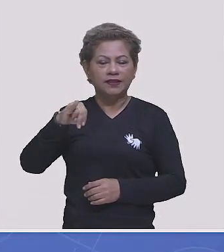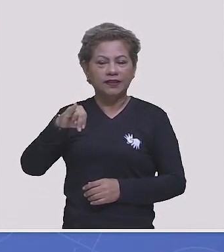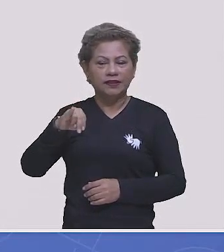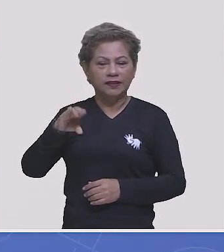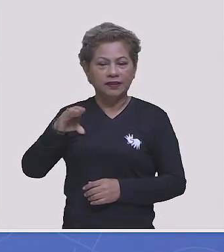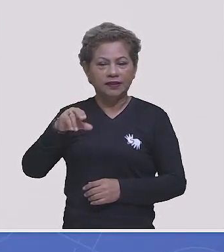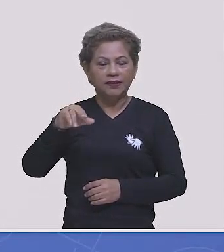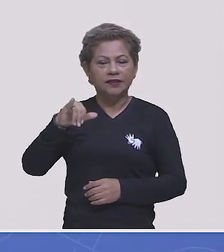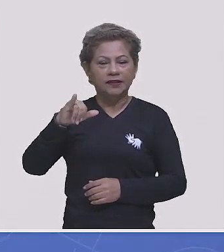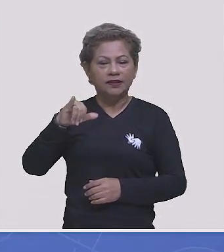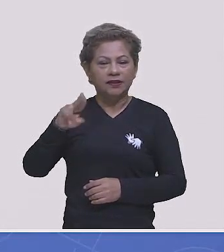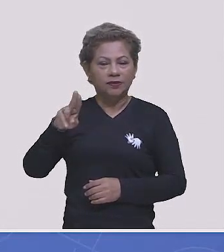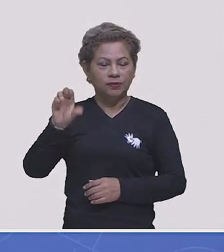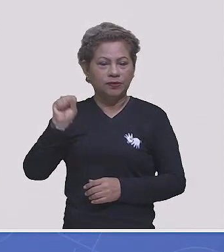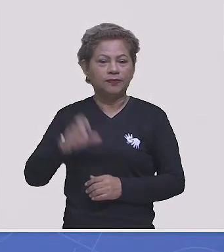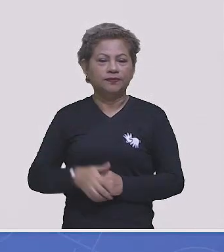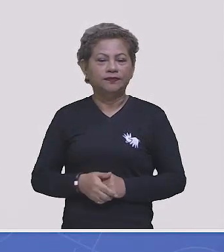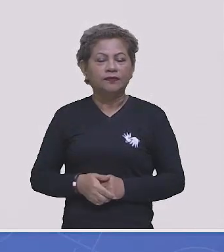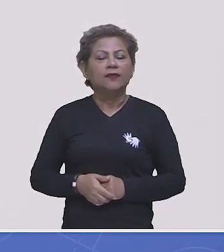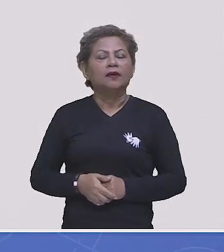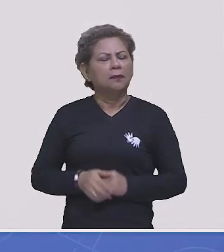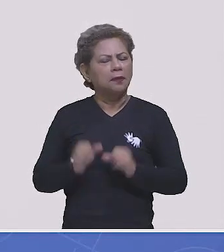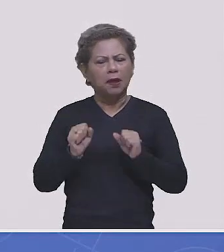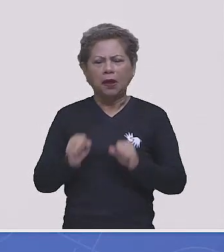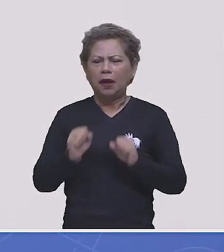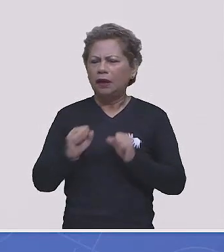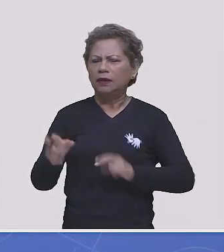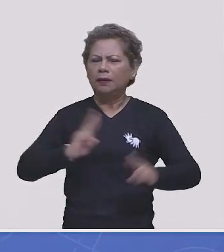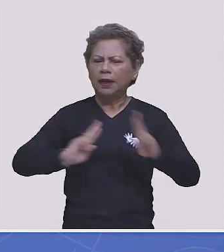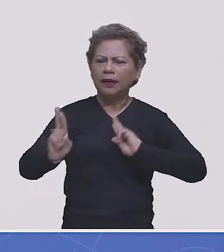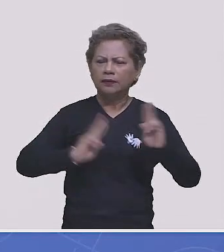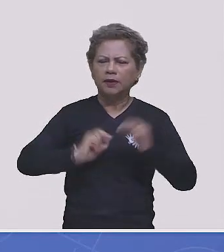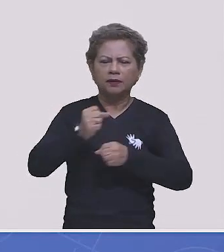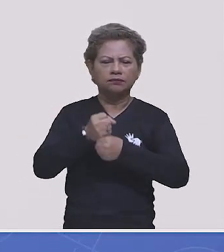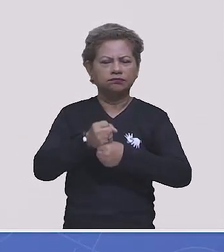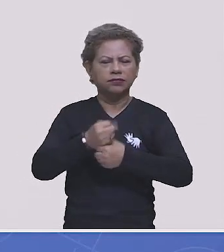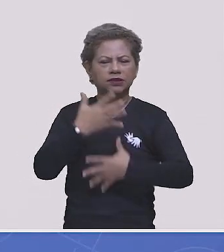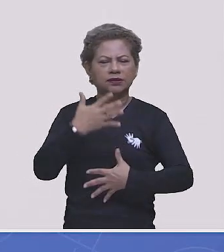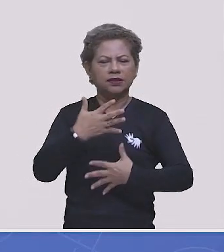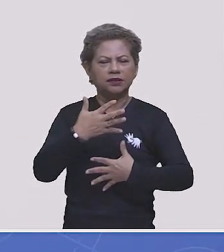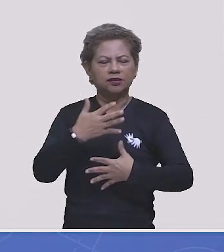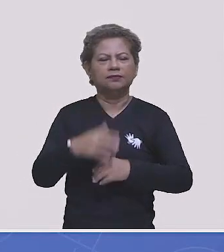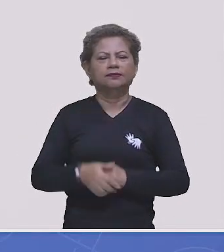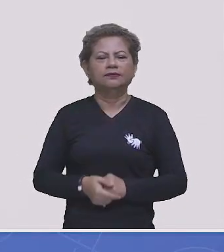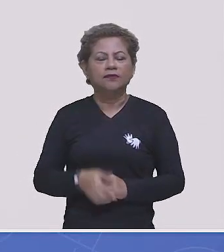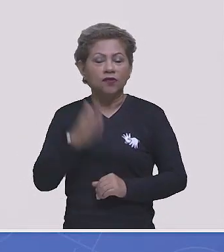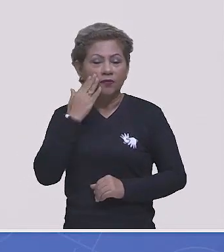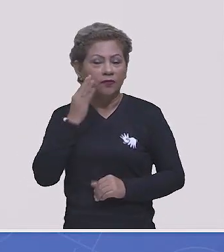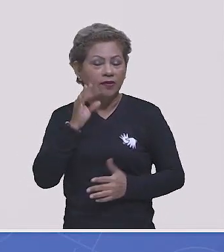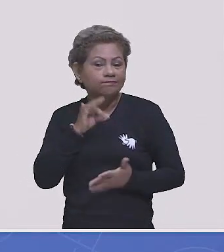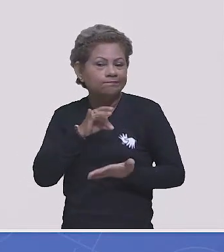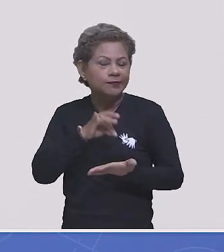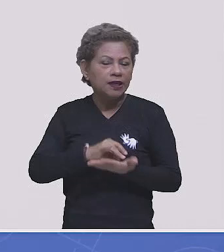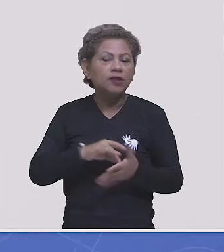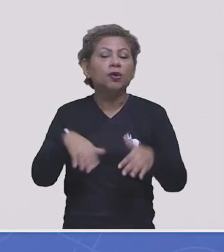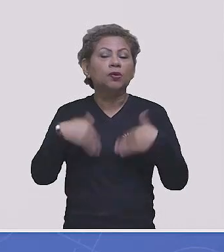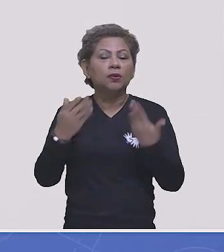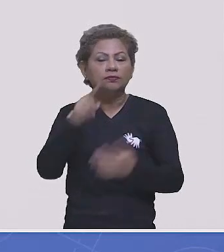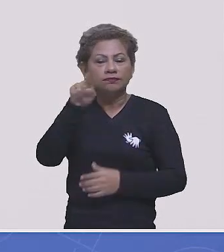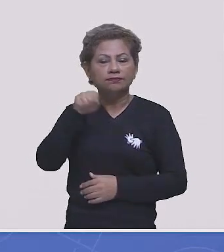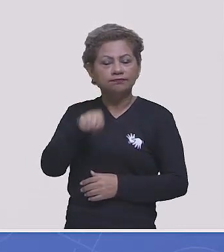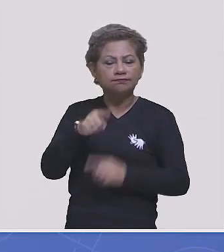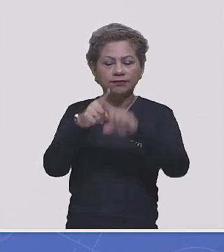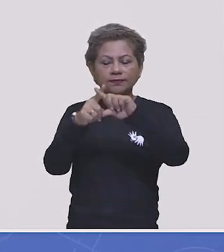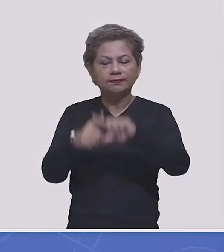José. Vão colocando aí as respostas no chat para a gente. Então, vamos lá verificar realmente qual é, a